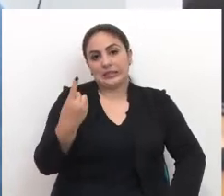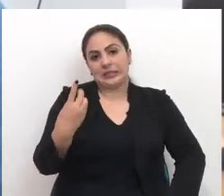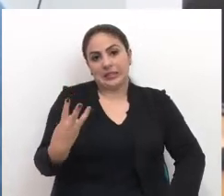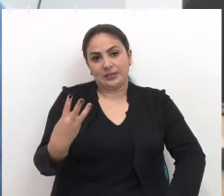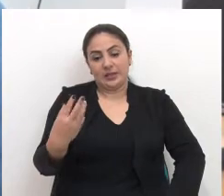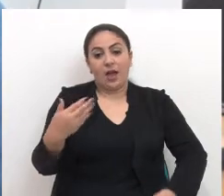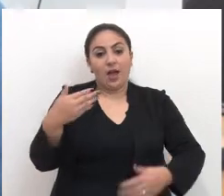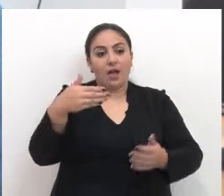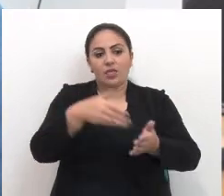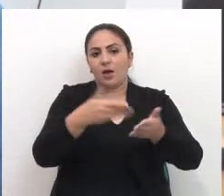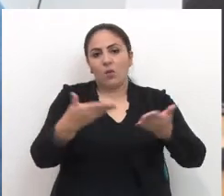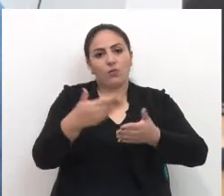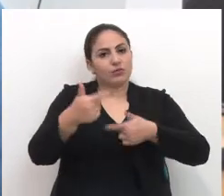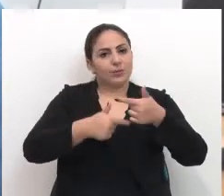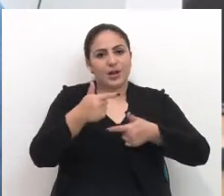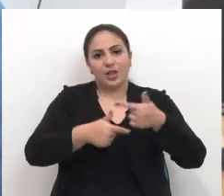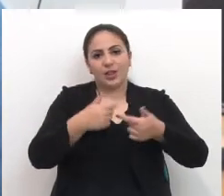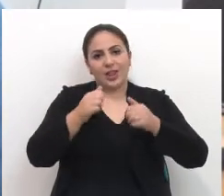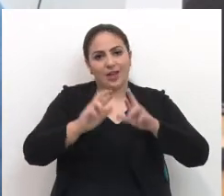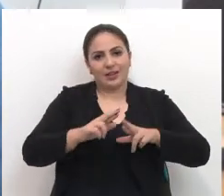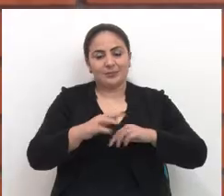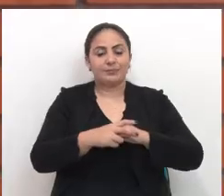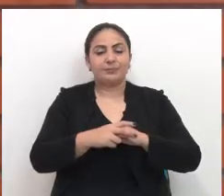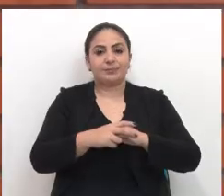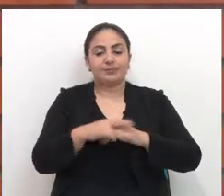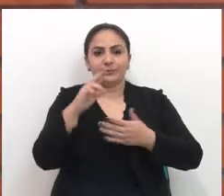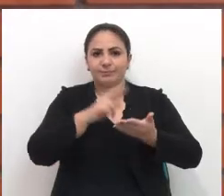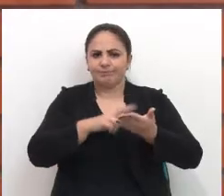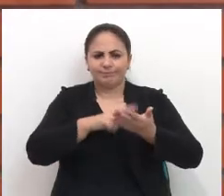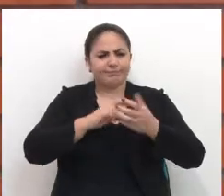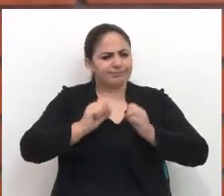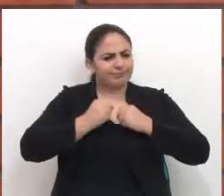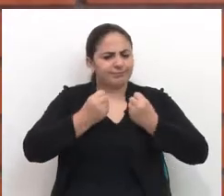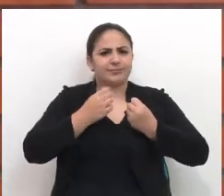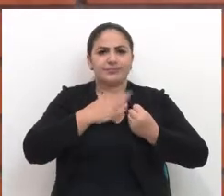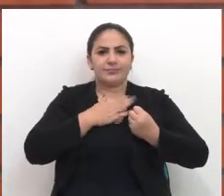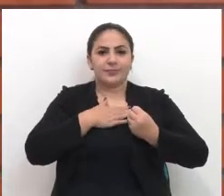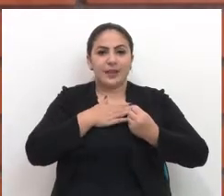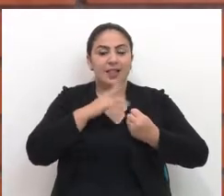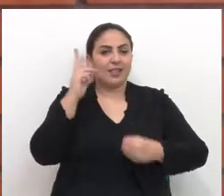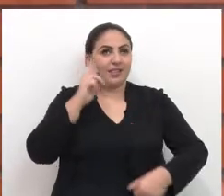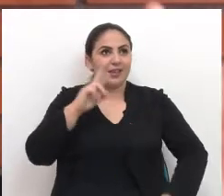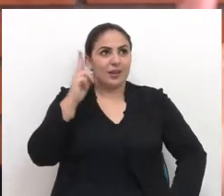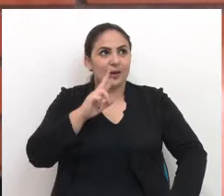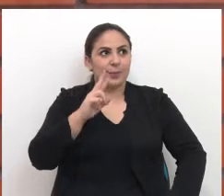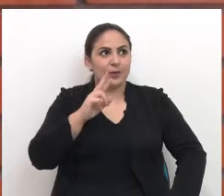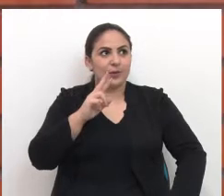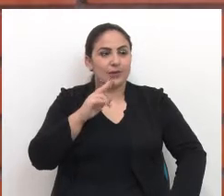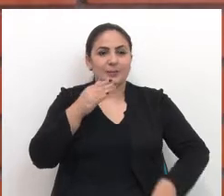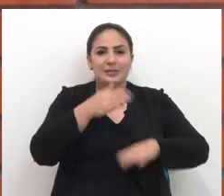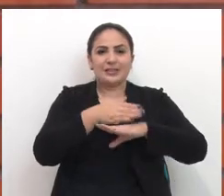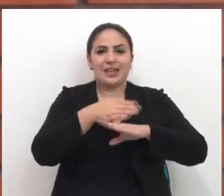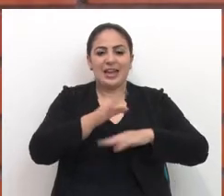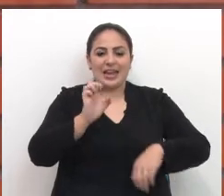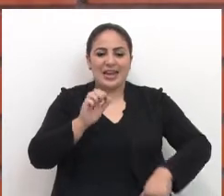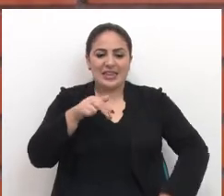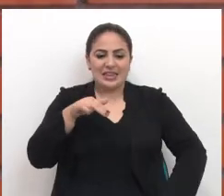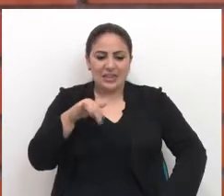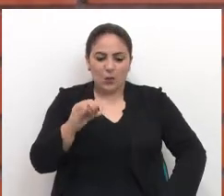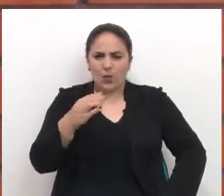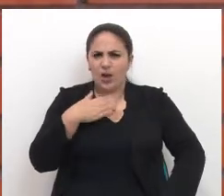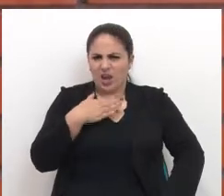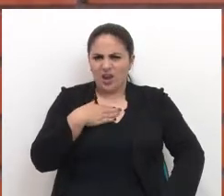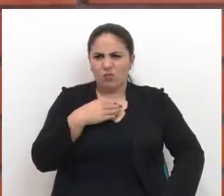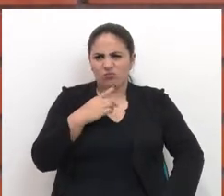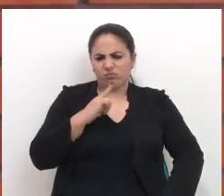e estou hoje, até hoje trabalhando como despachante. O que está registrado muito forte em mim, né, nas minhas lembranças, é aqui na presença do Enio, né? Eu era